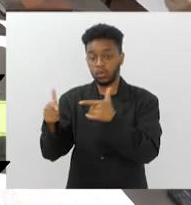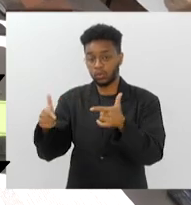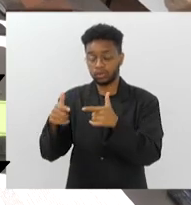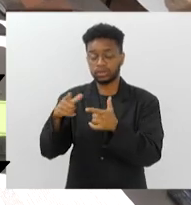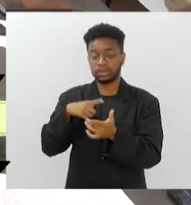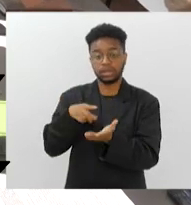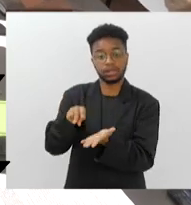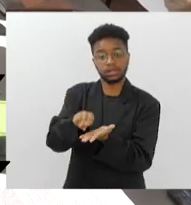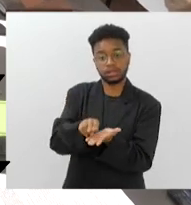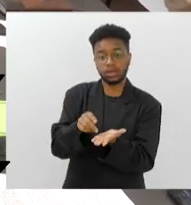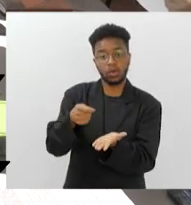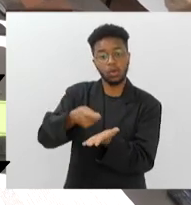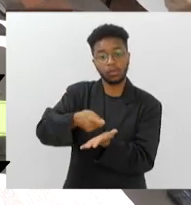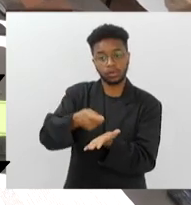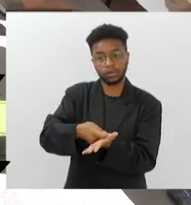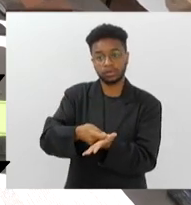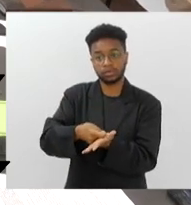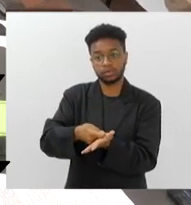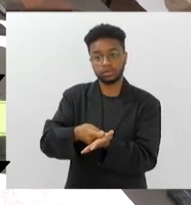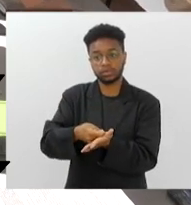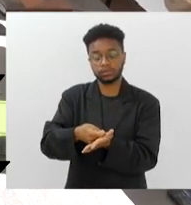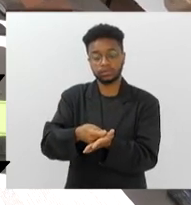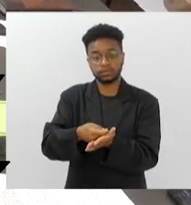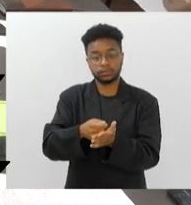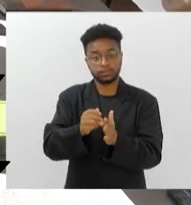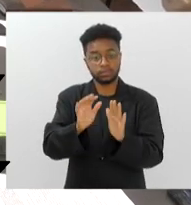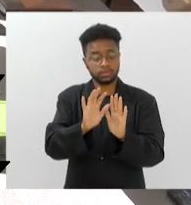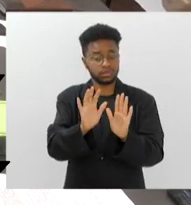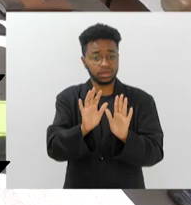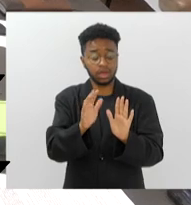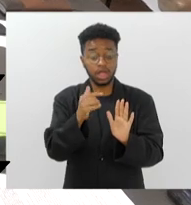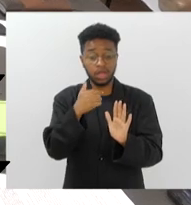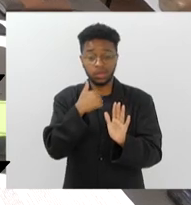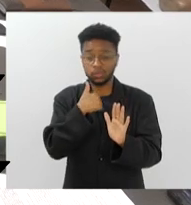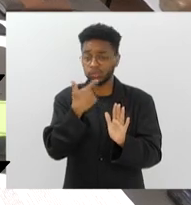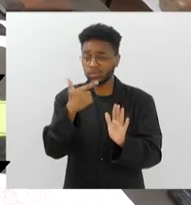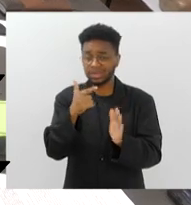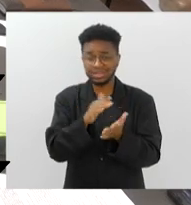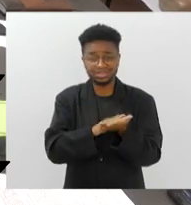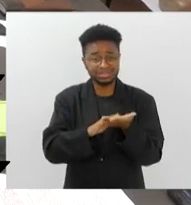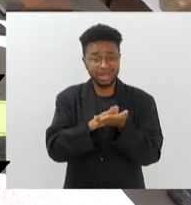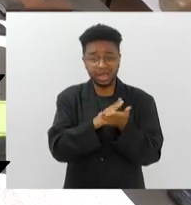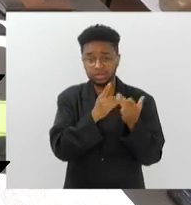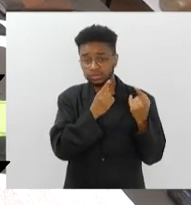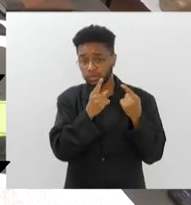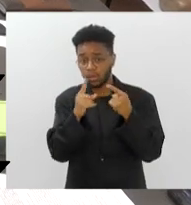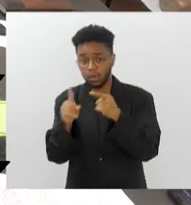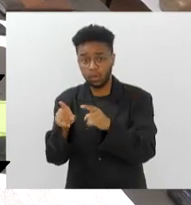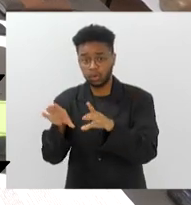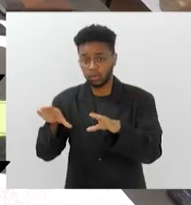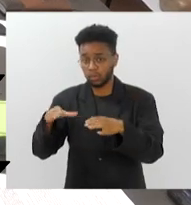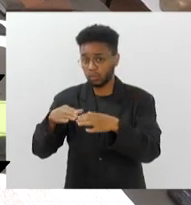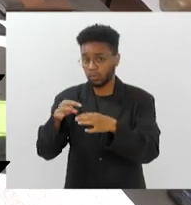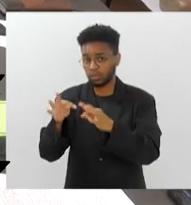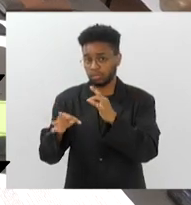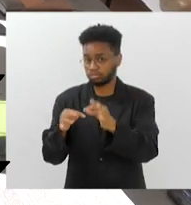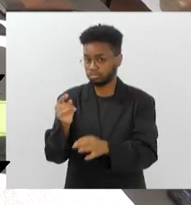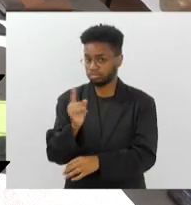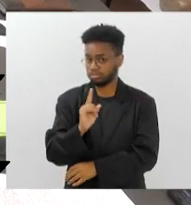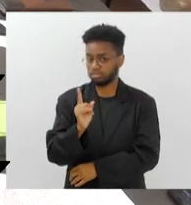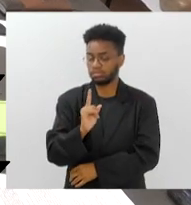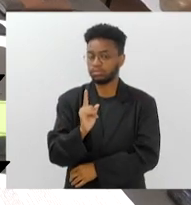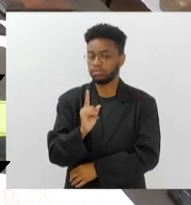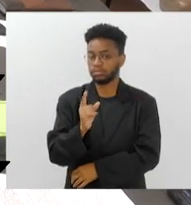compulsórias e involuntárias regulares eu não tenho absolutamente nada contra as comunidades terapêuticas